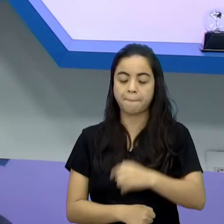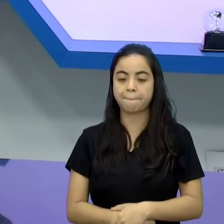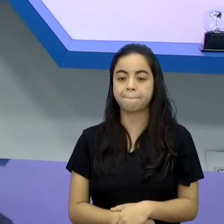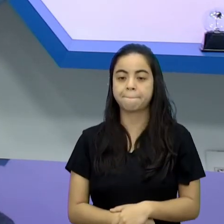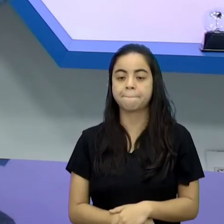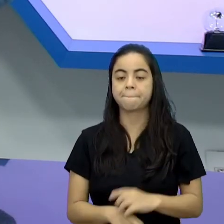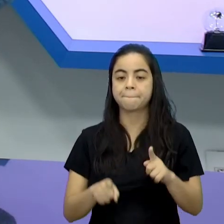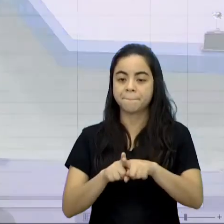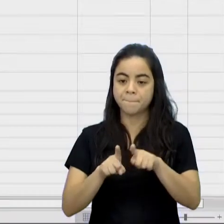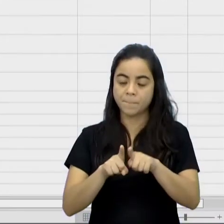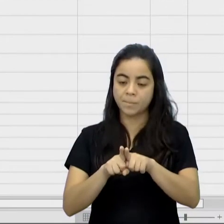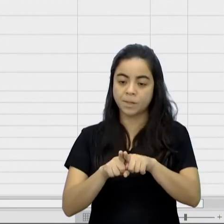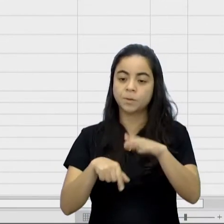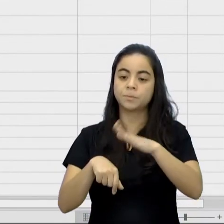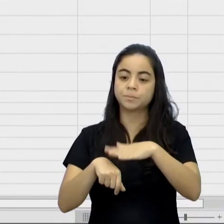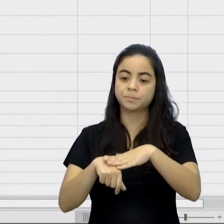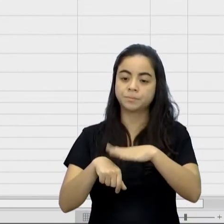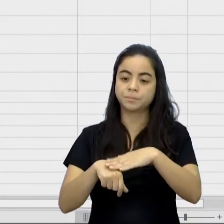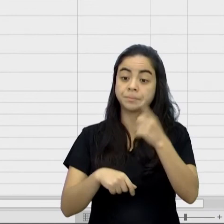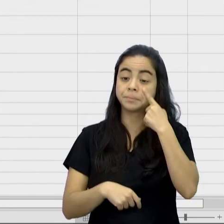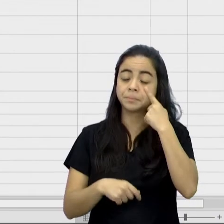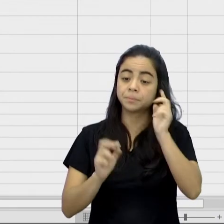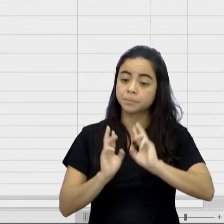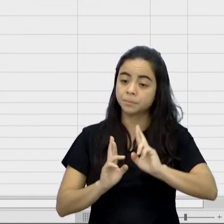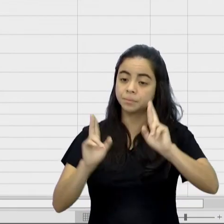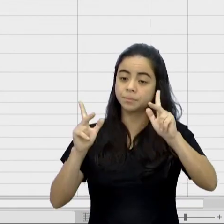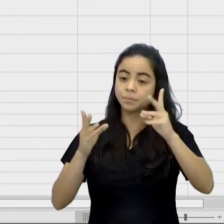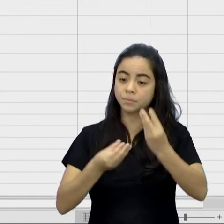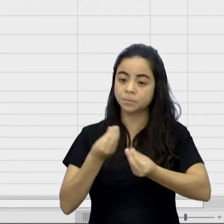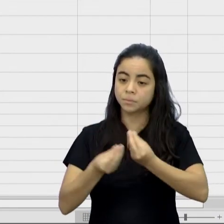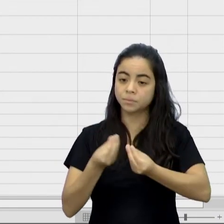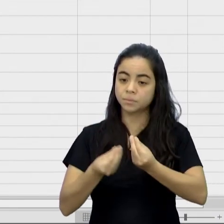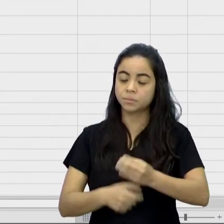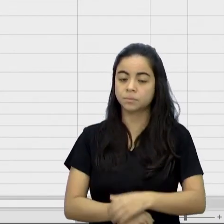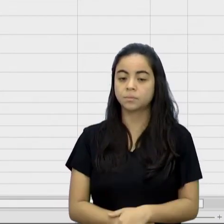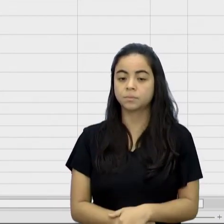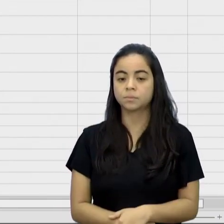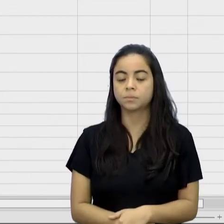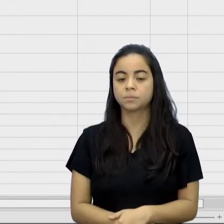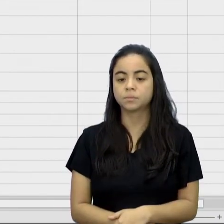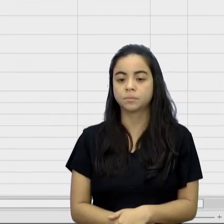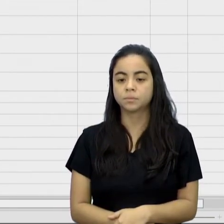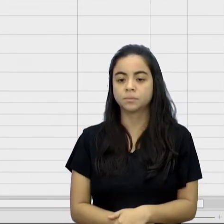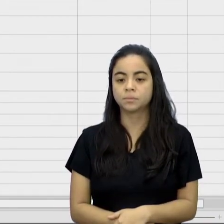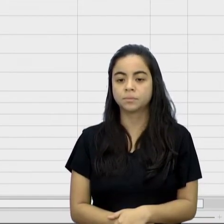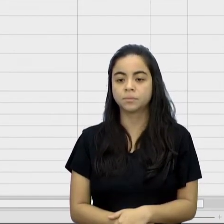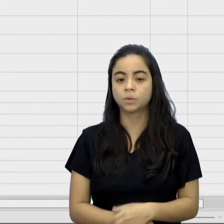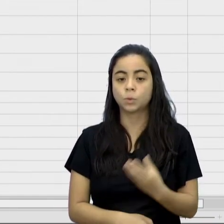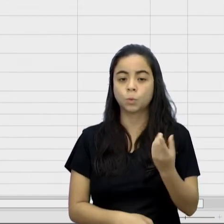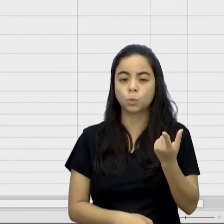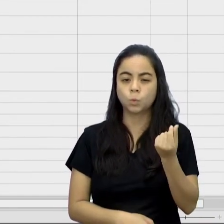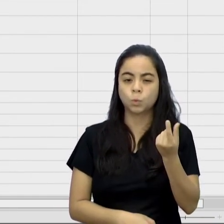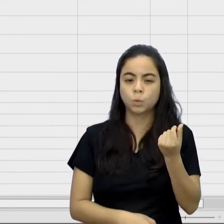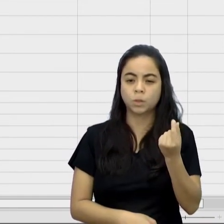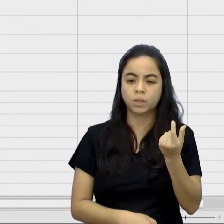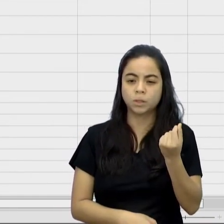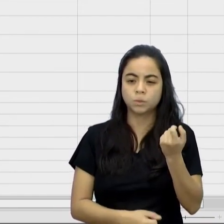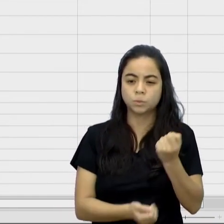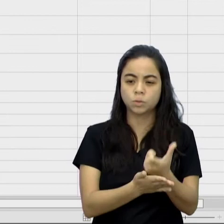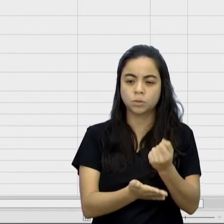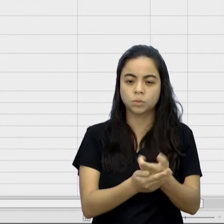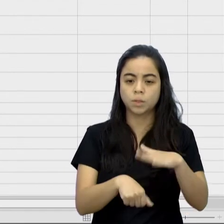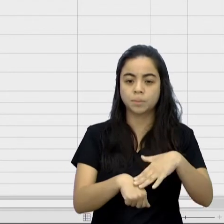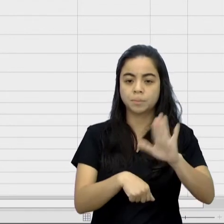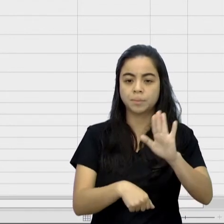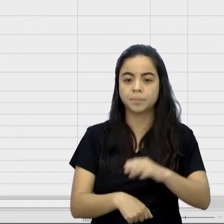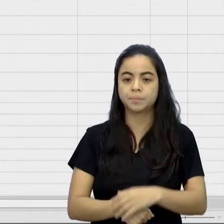e nos valores realizados e ver a diferença. Ah, um total Do que a aqui? gente gastou a mais. Ah, exato. entendi. Um total aí Então vamos